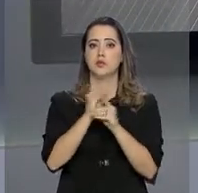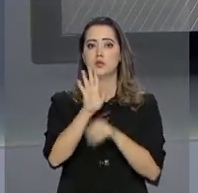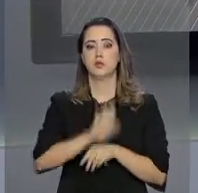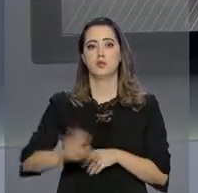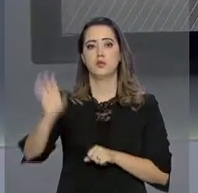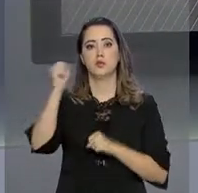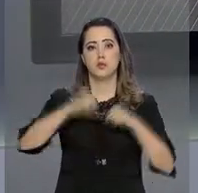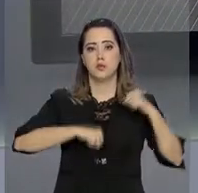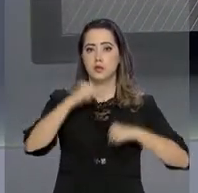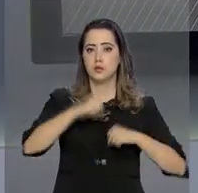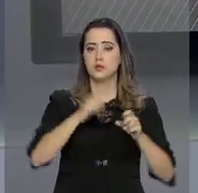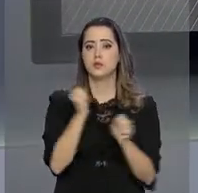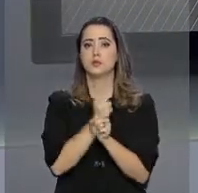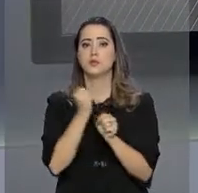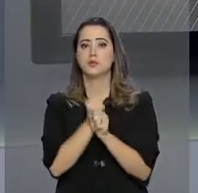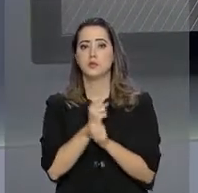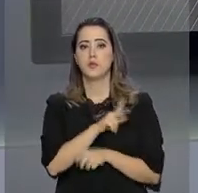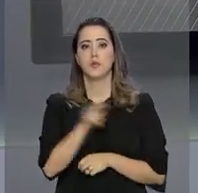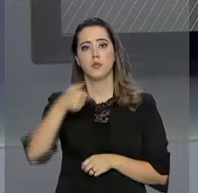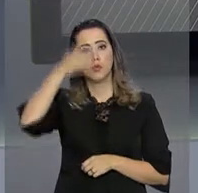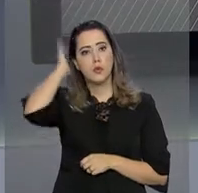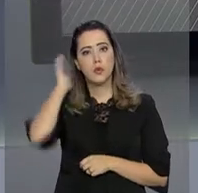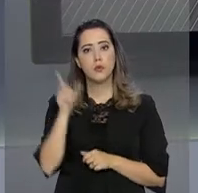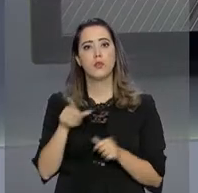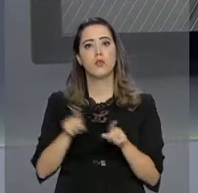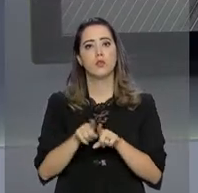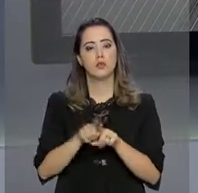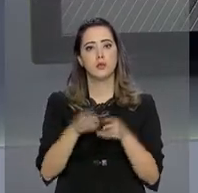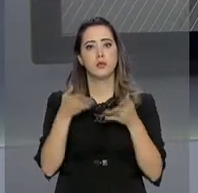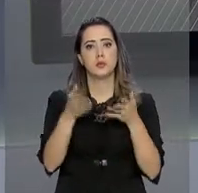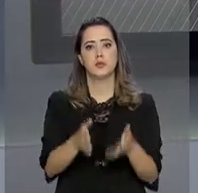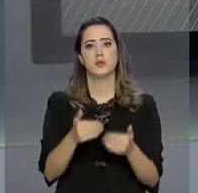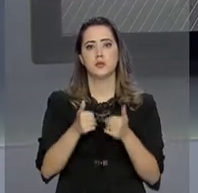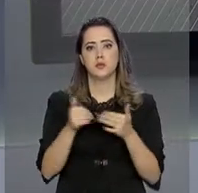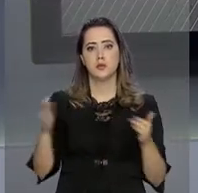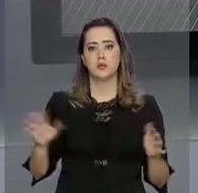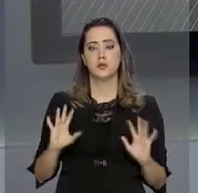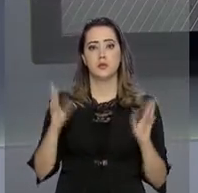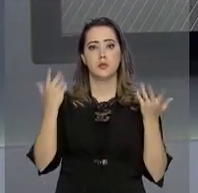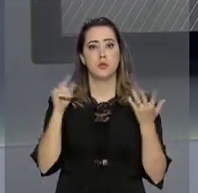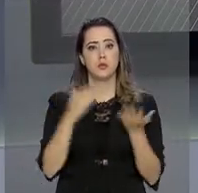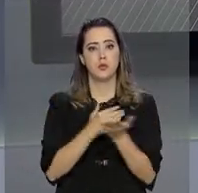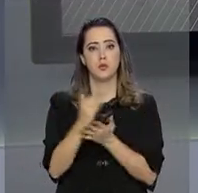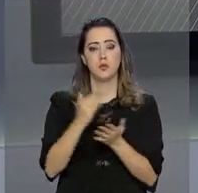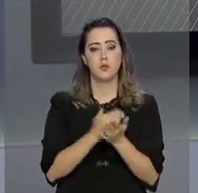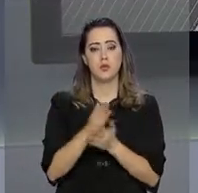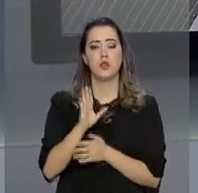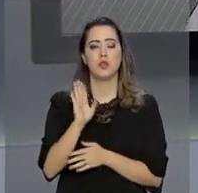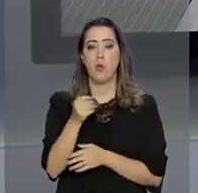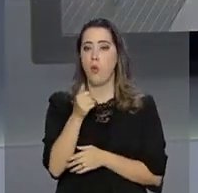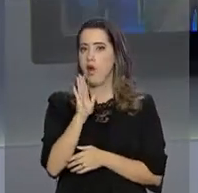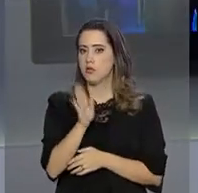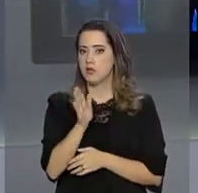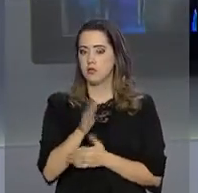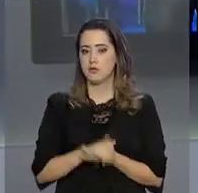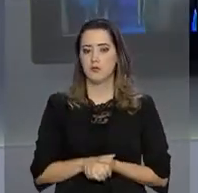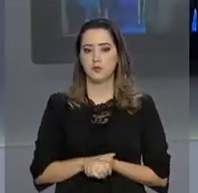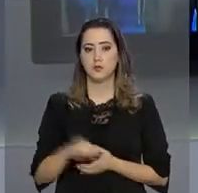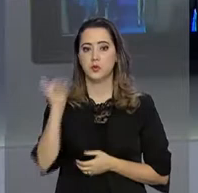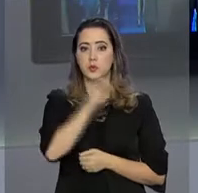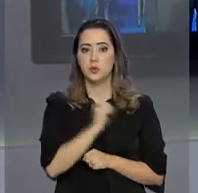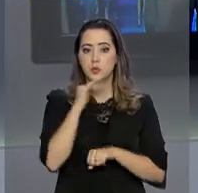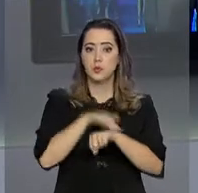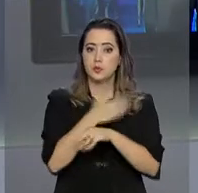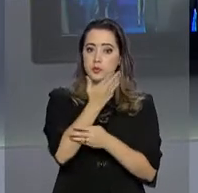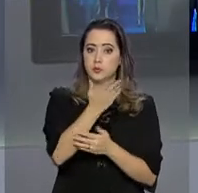da indústria da construção o presidente michel temer também deve participar da abertura do evento que começa logo mais olá e